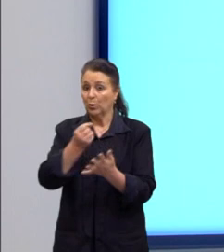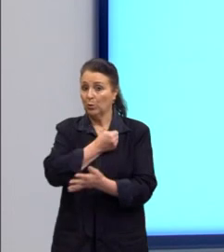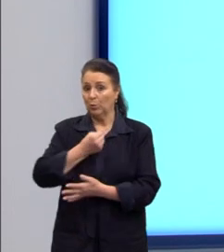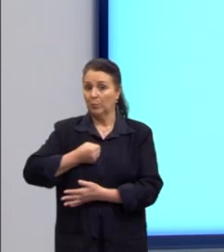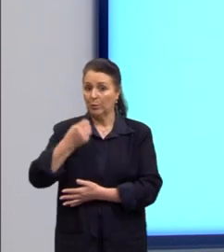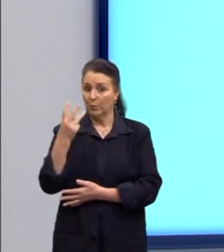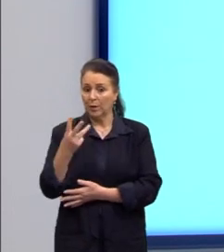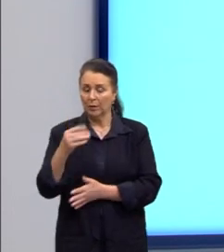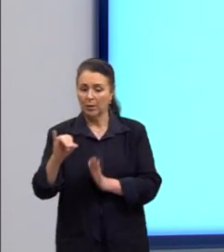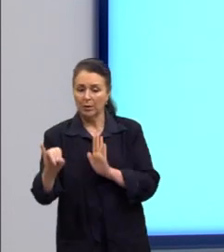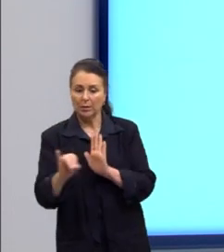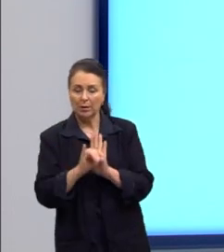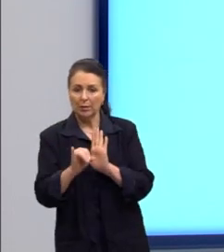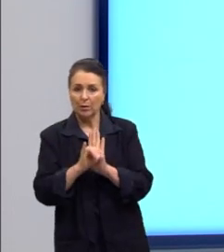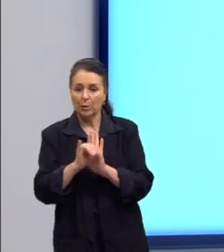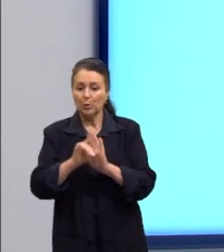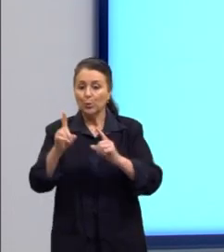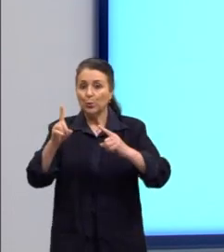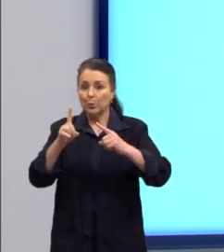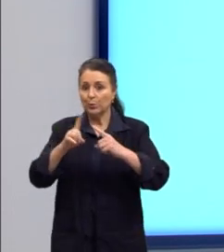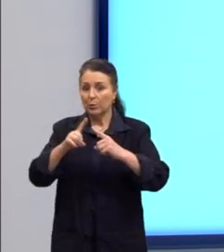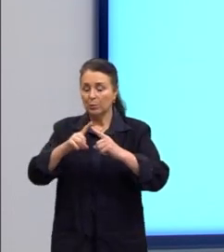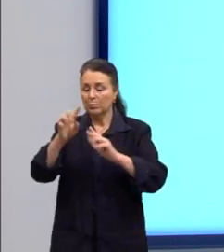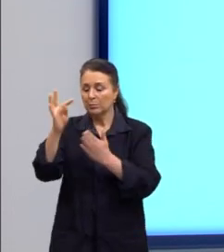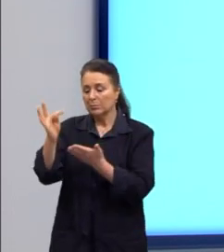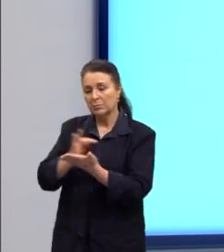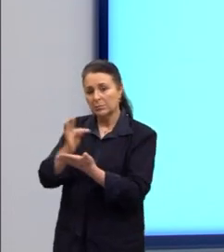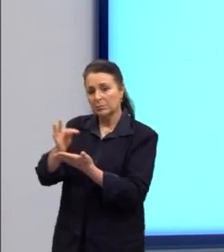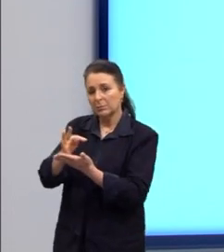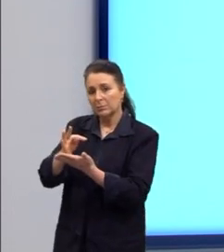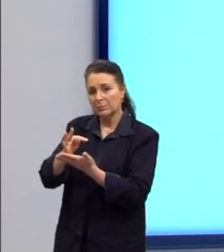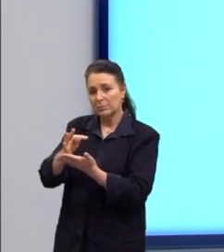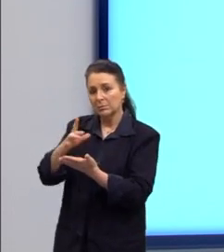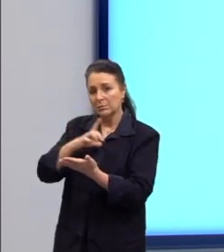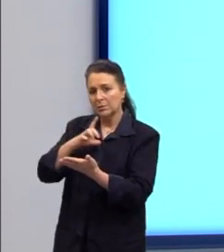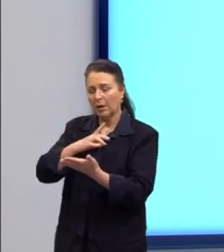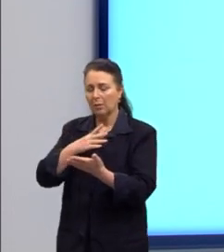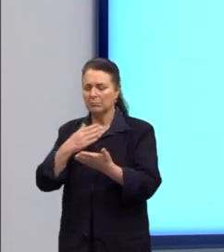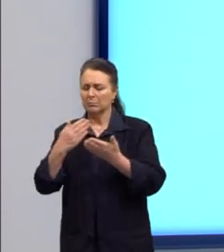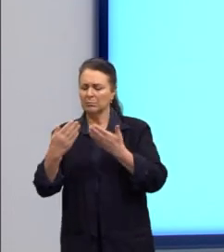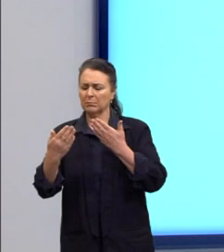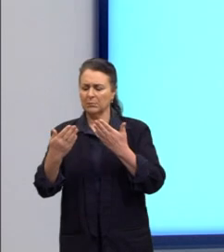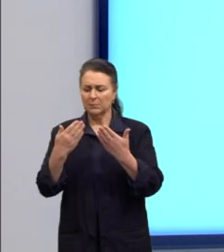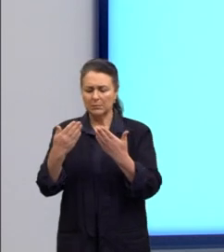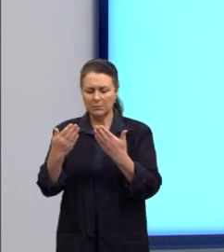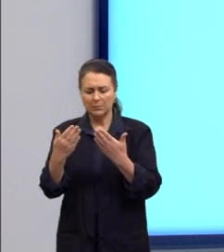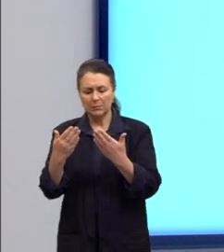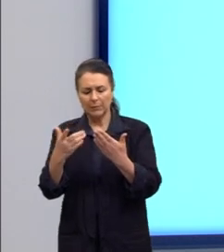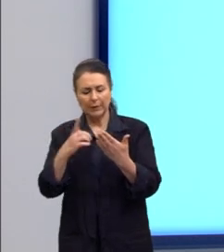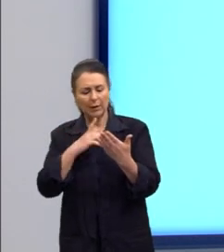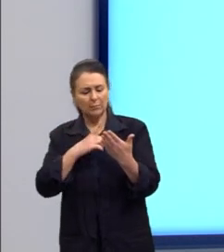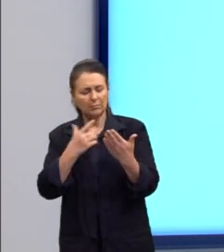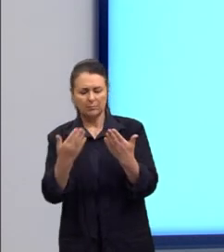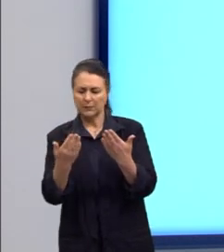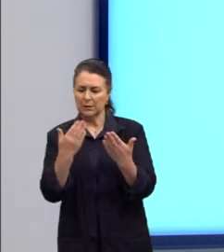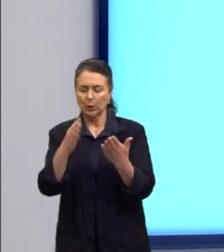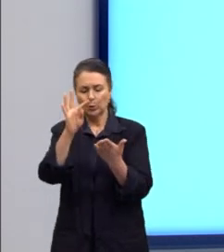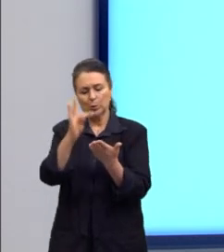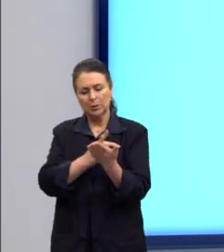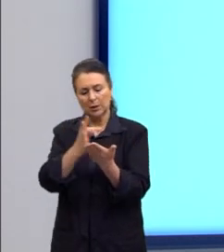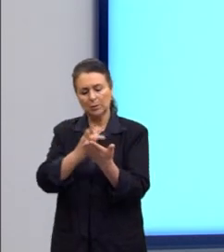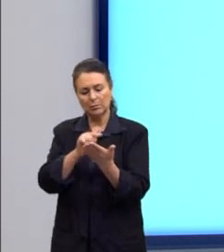identifique o tipo de texto que está analisando então tu vai estar analisando um texto